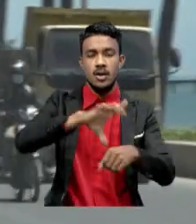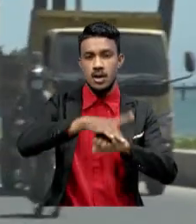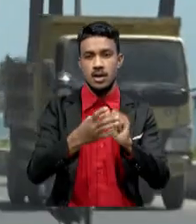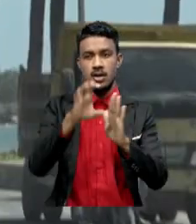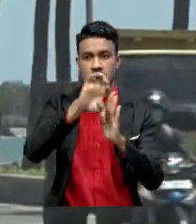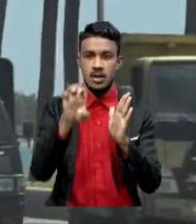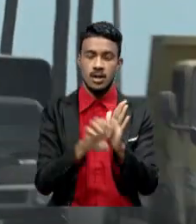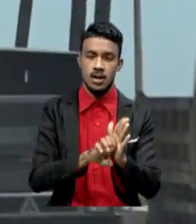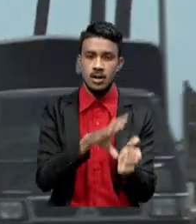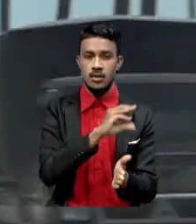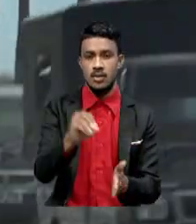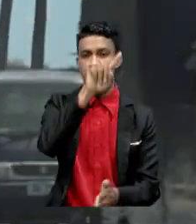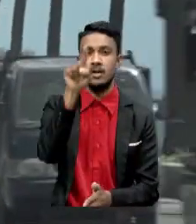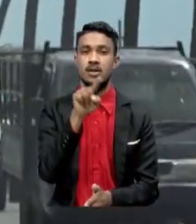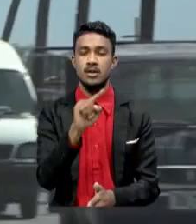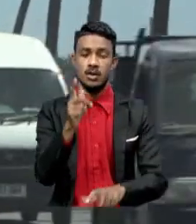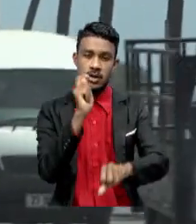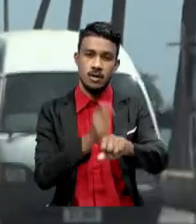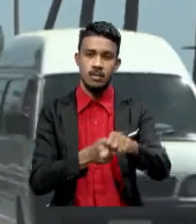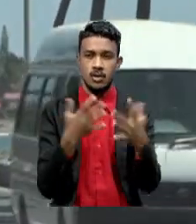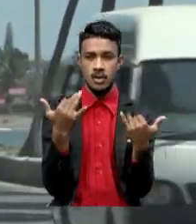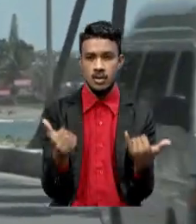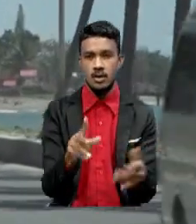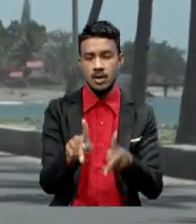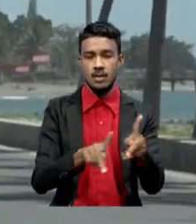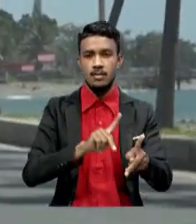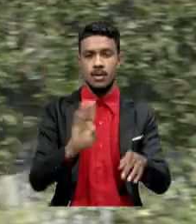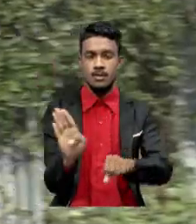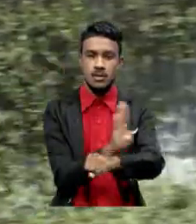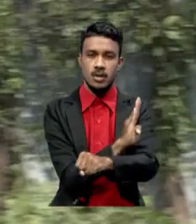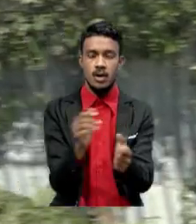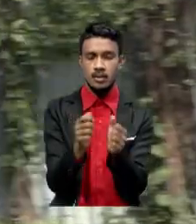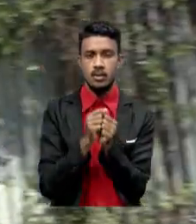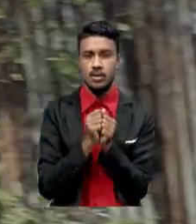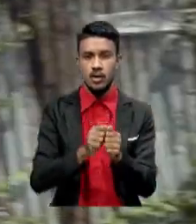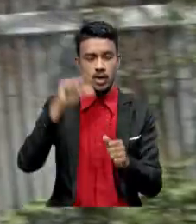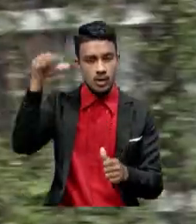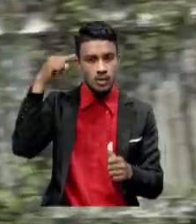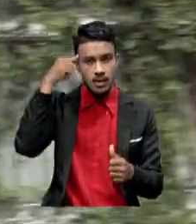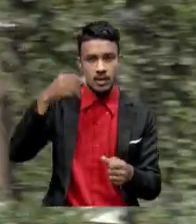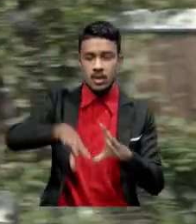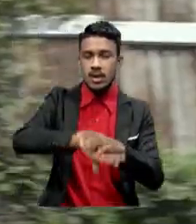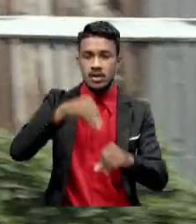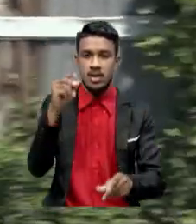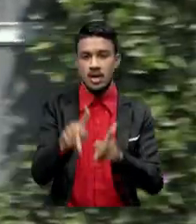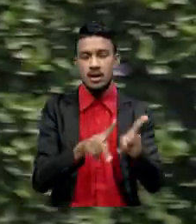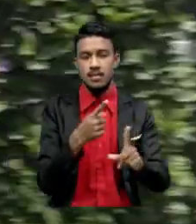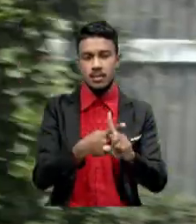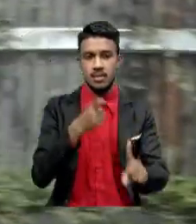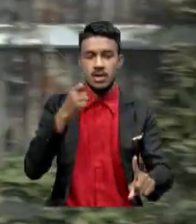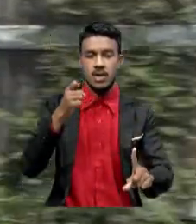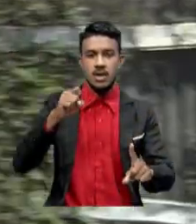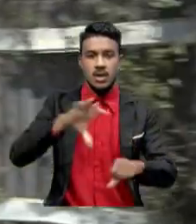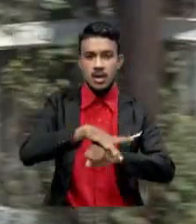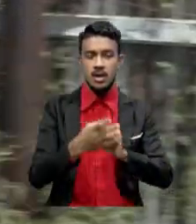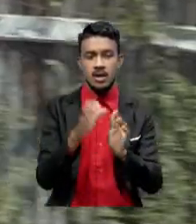mos questiona, tamba durante ne, empresa Sira hamutu ko governo hasai komunidade husi Rai Estado la ho digno. Se iha be